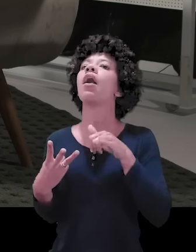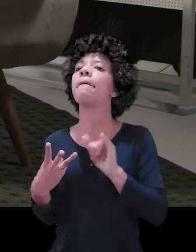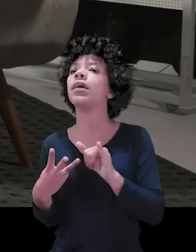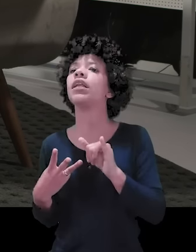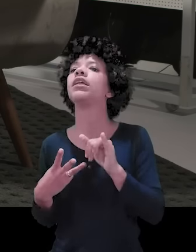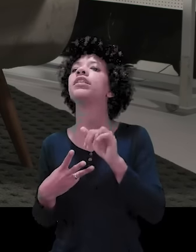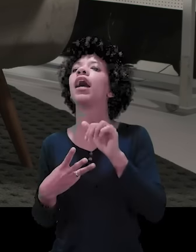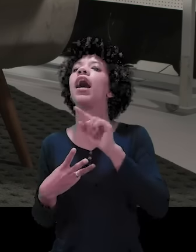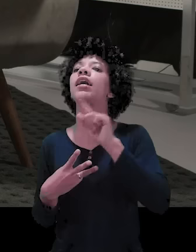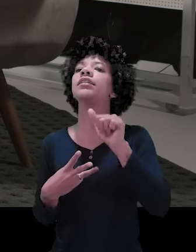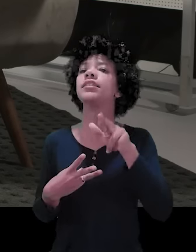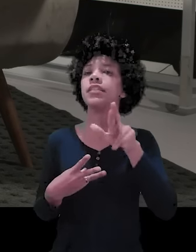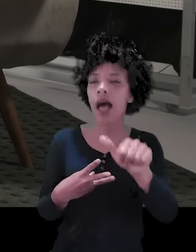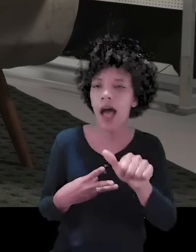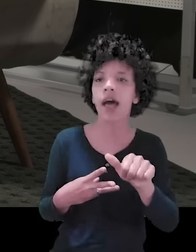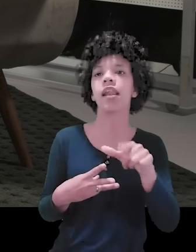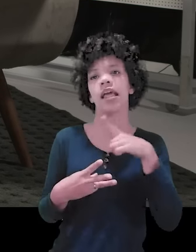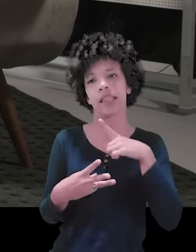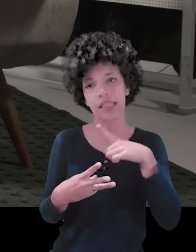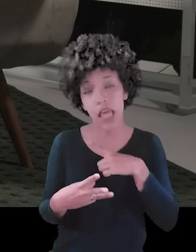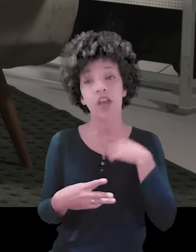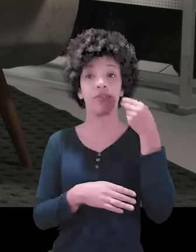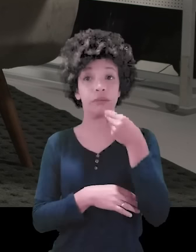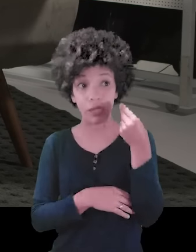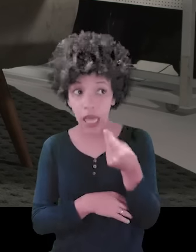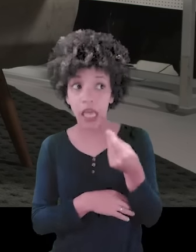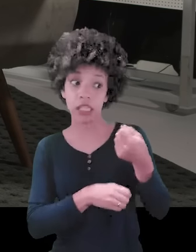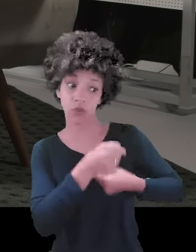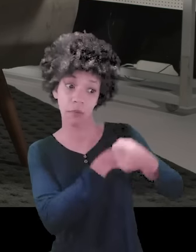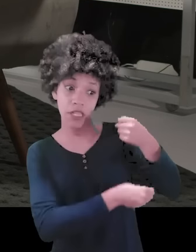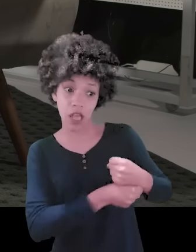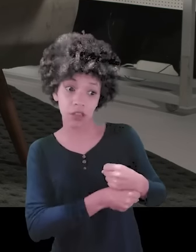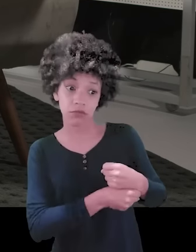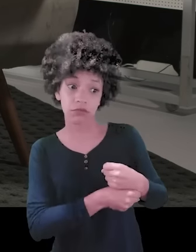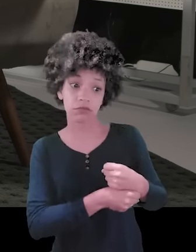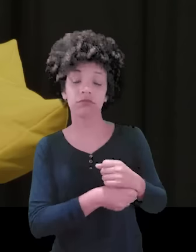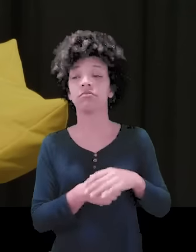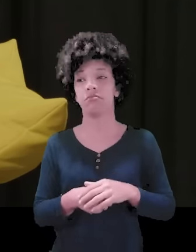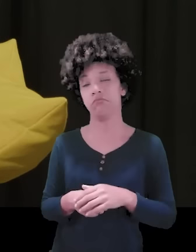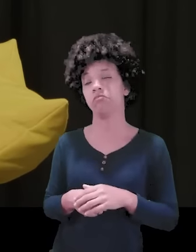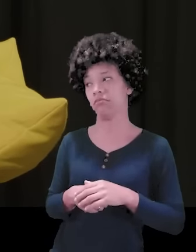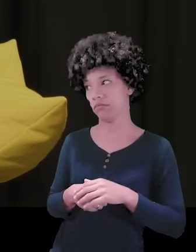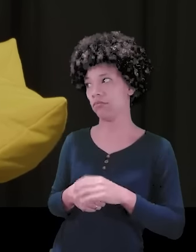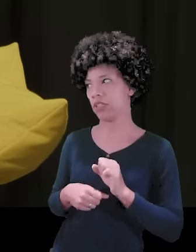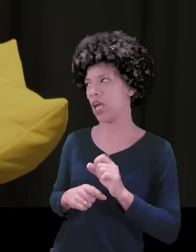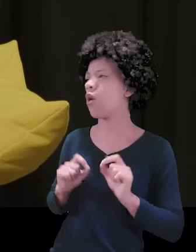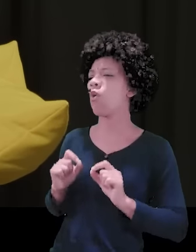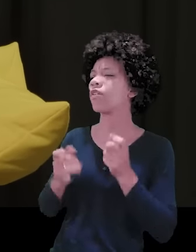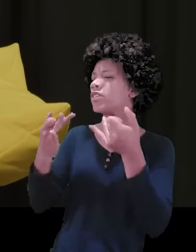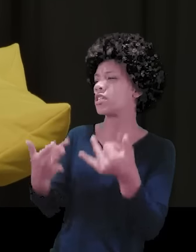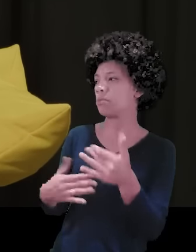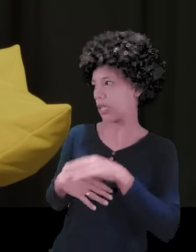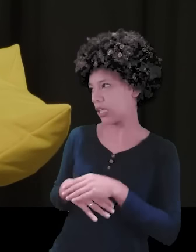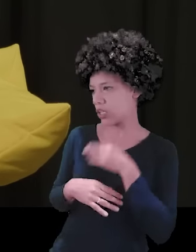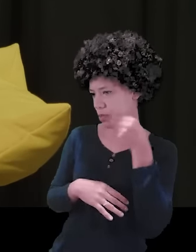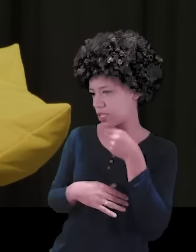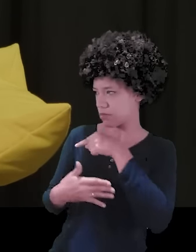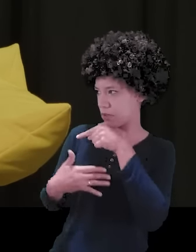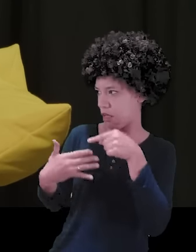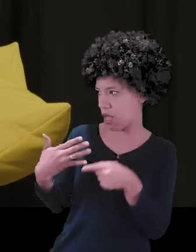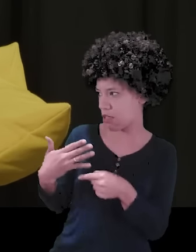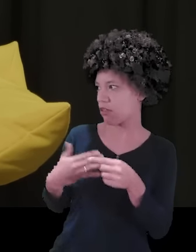da minha Nara da Zara que teve um Marco no caso né no passado to Help né a pizza de sobre isso sim